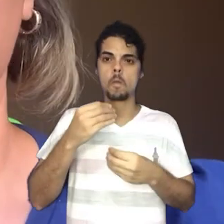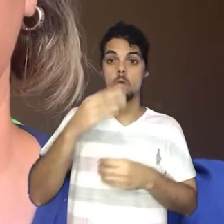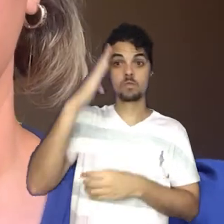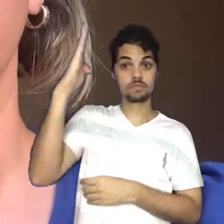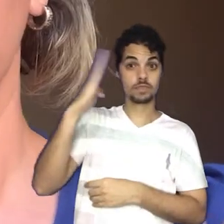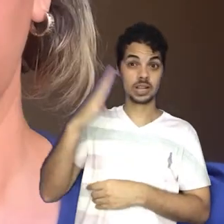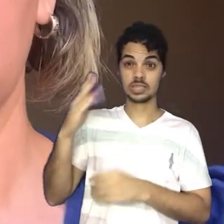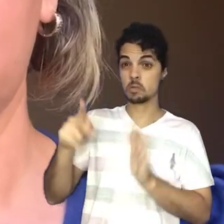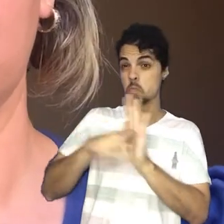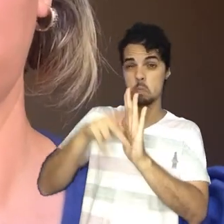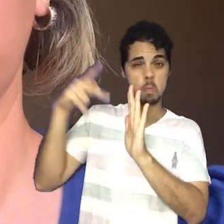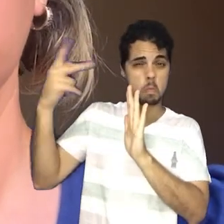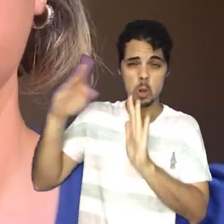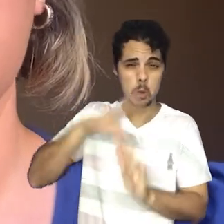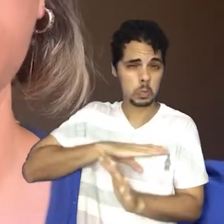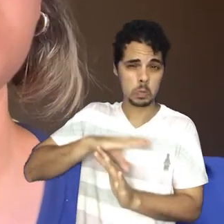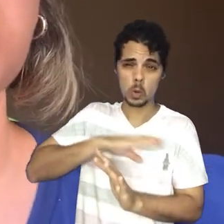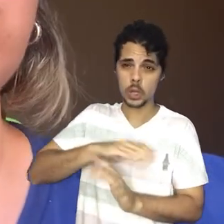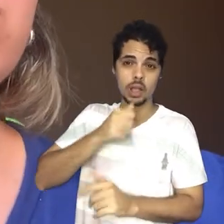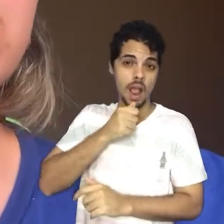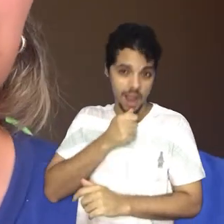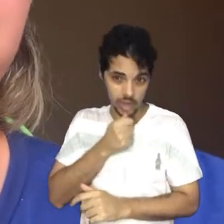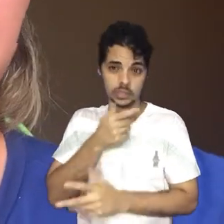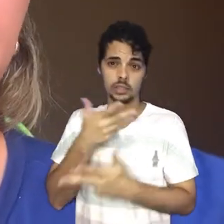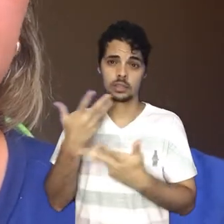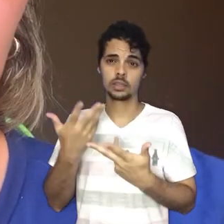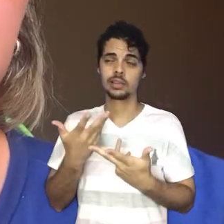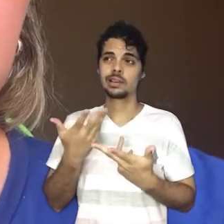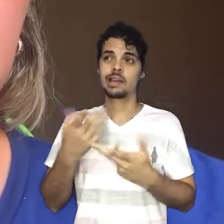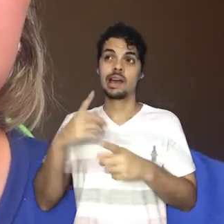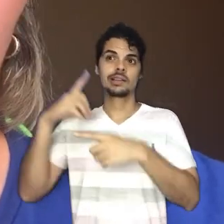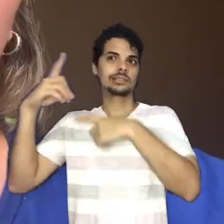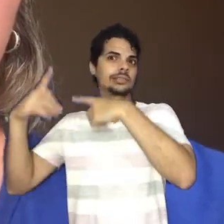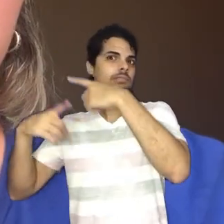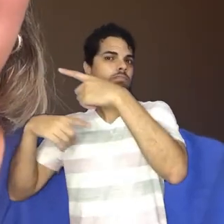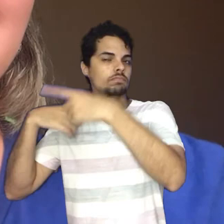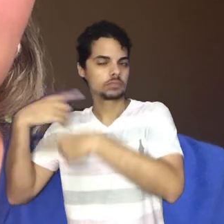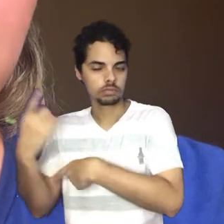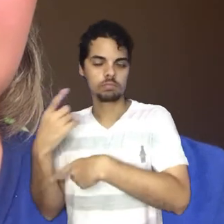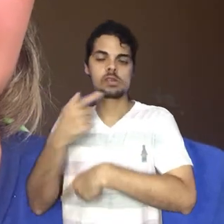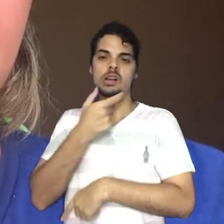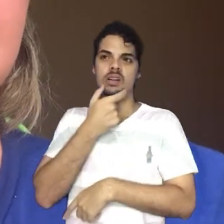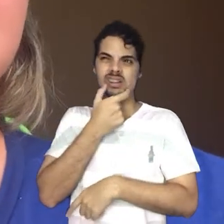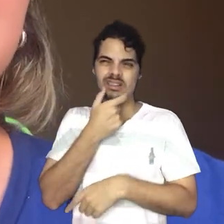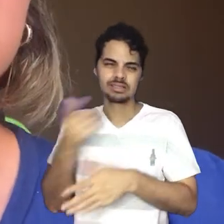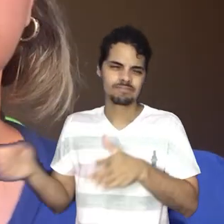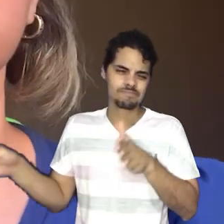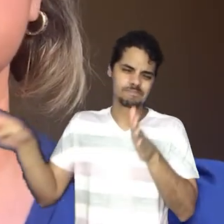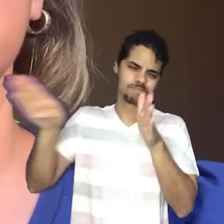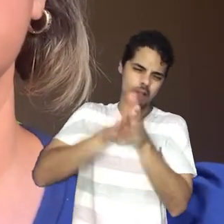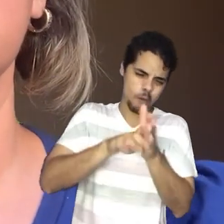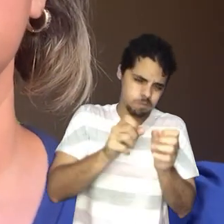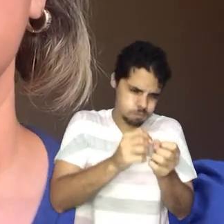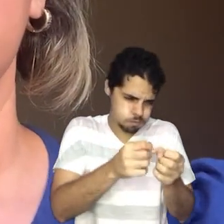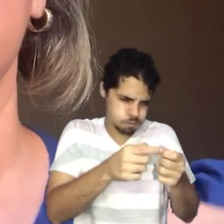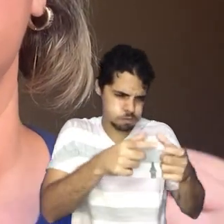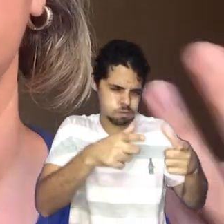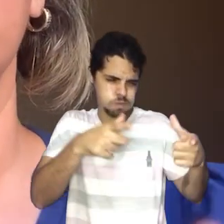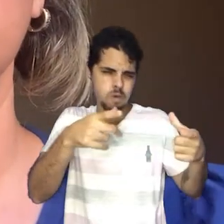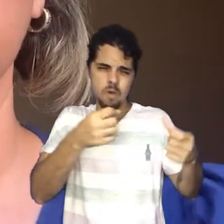colônia ou de Portugal, como que houve uma predominância ou a chegada dos ingleses de